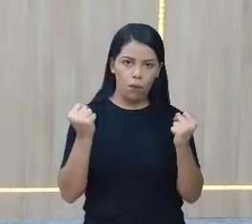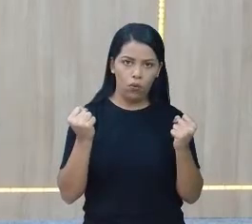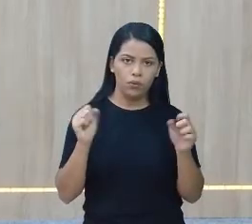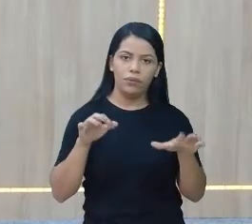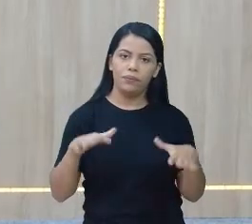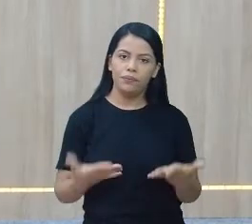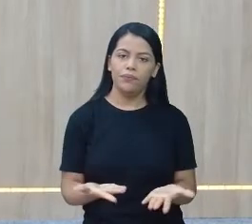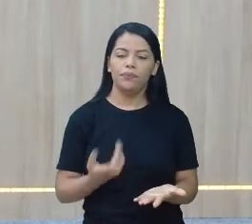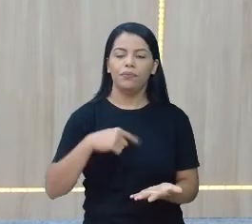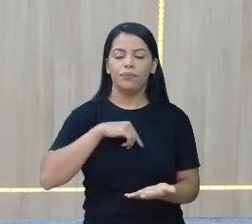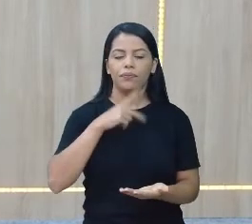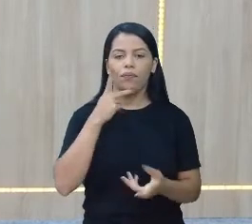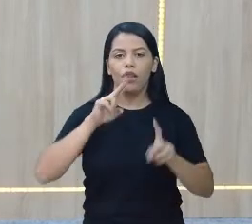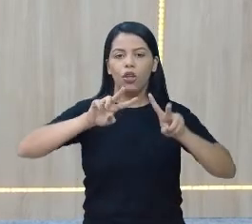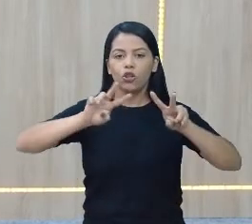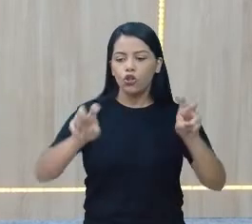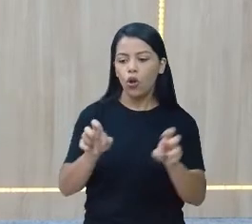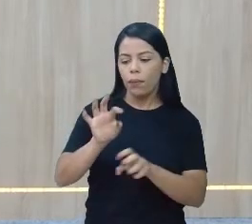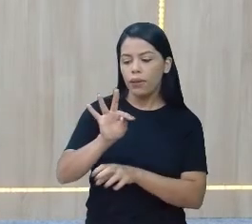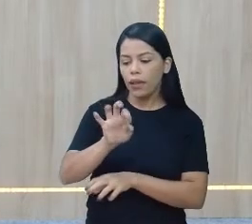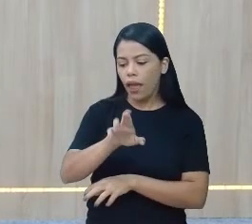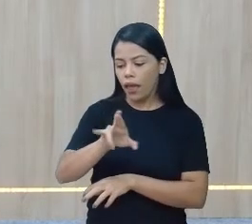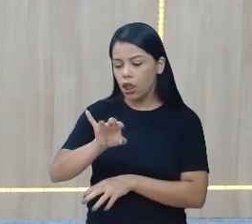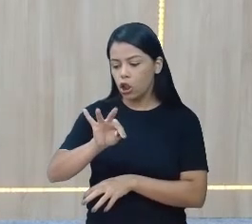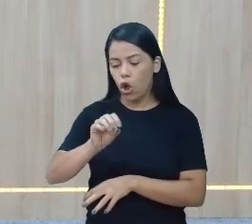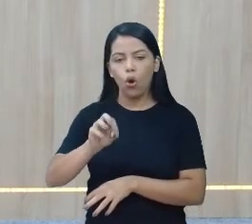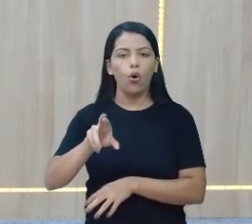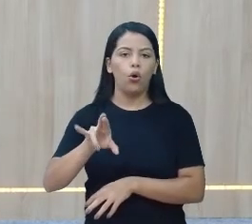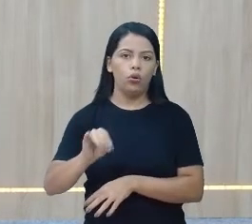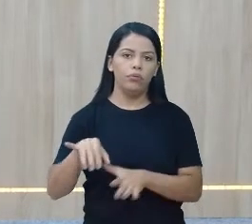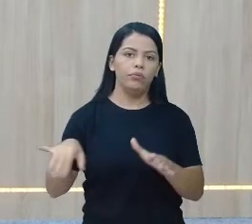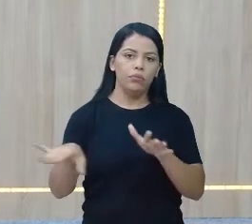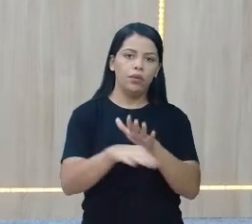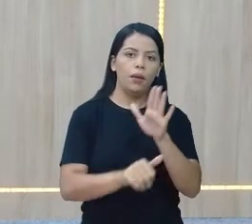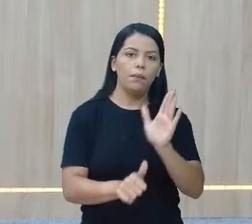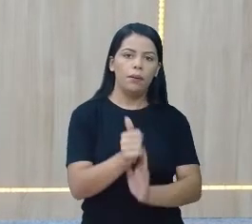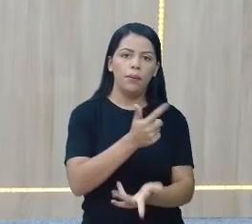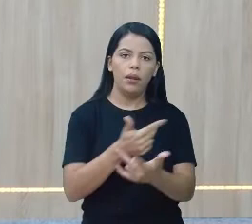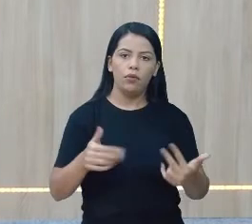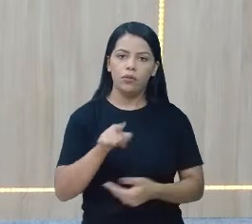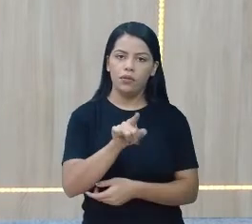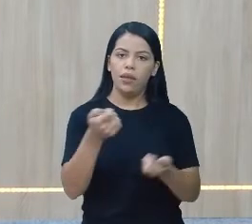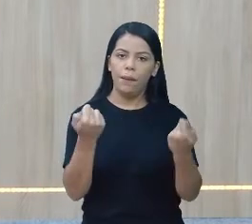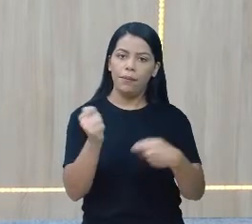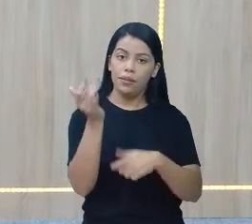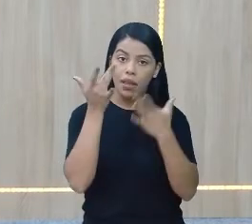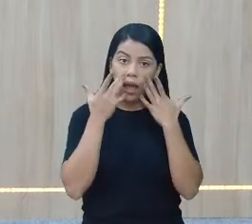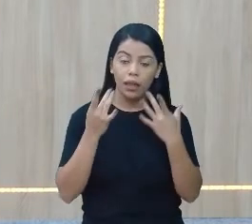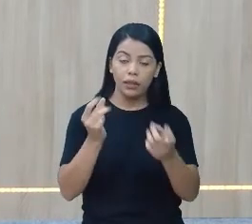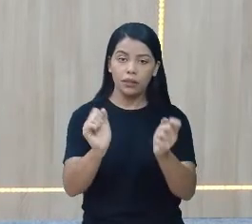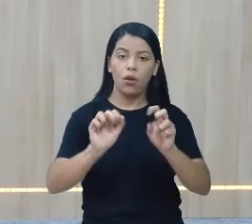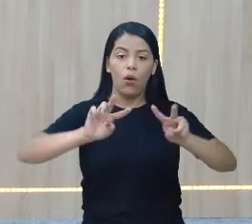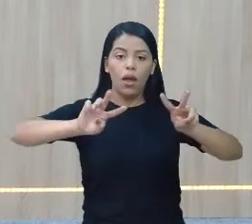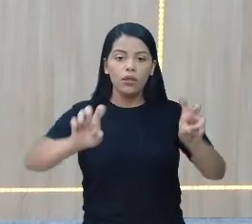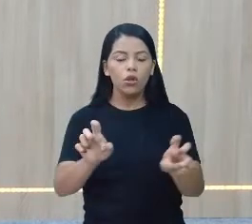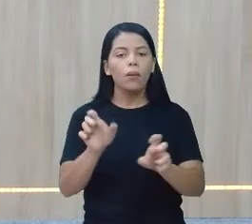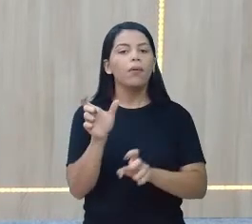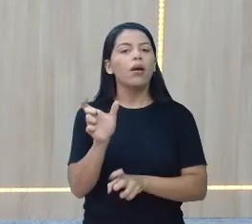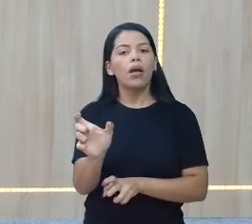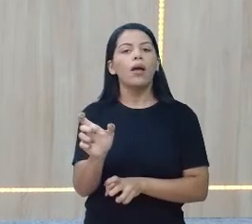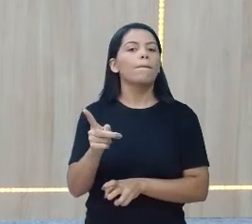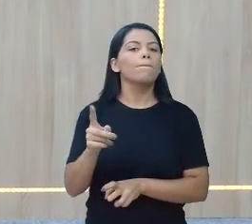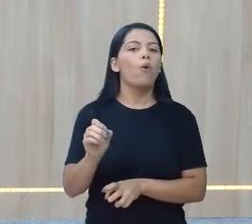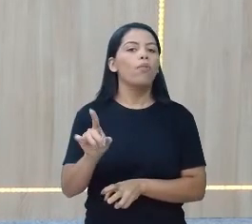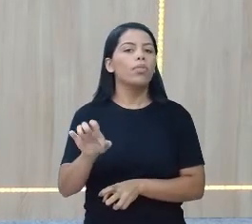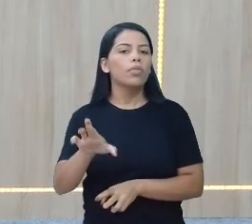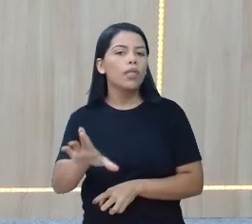falando aqui, ó, de território, a primeira coisa que você tem que se ligar, falou em território, questões de